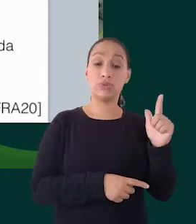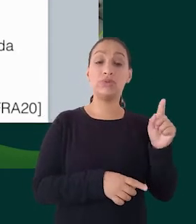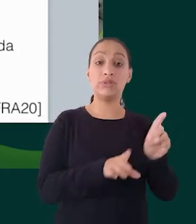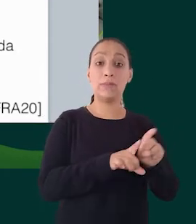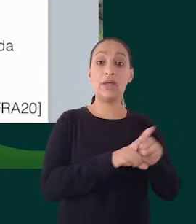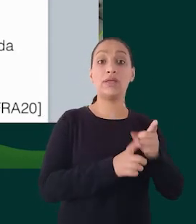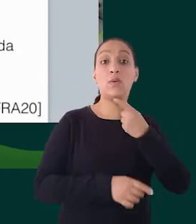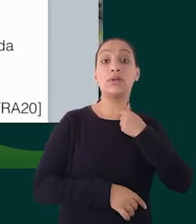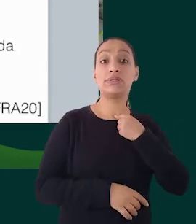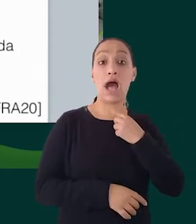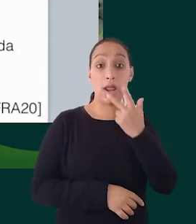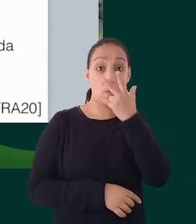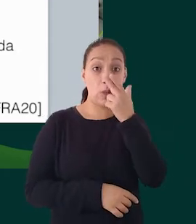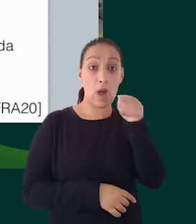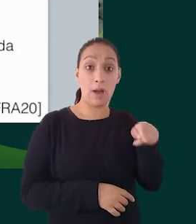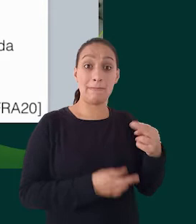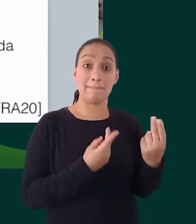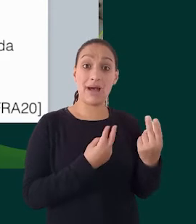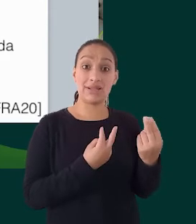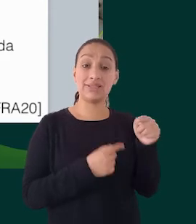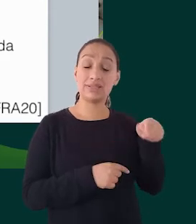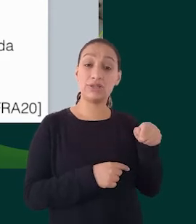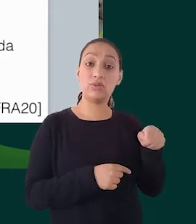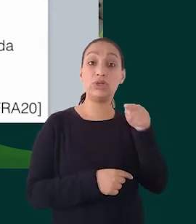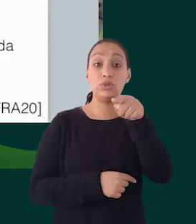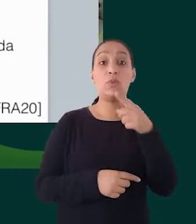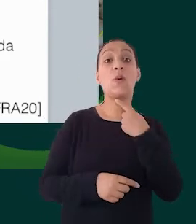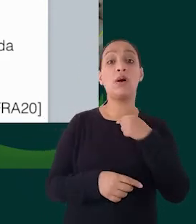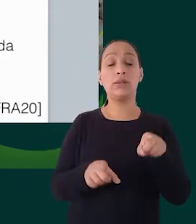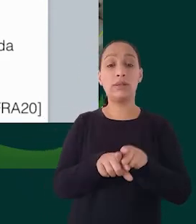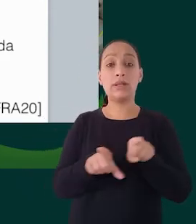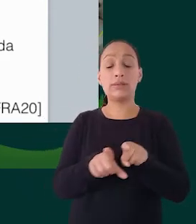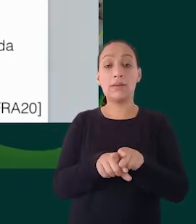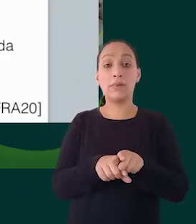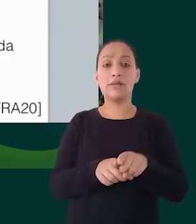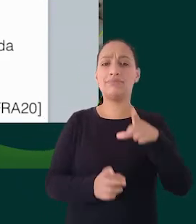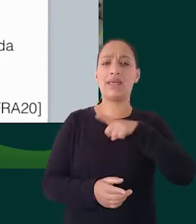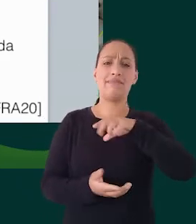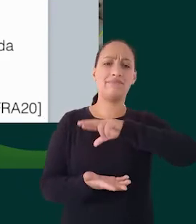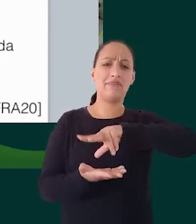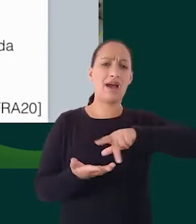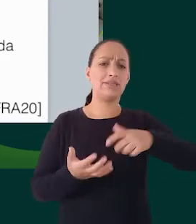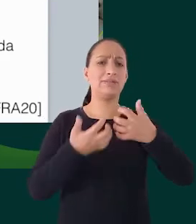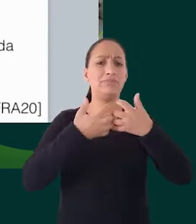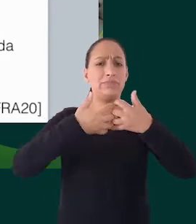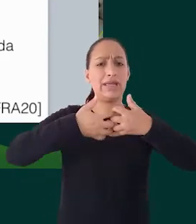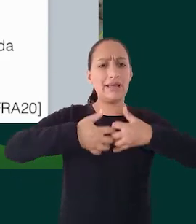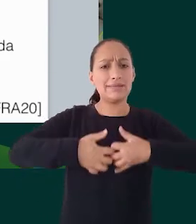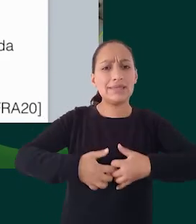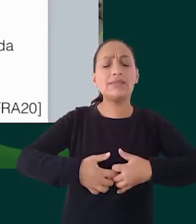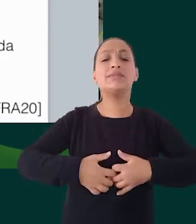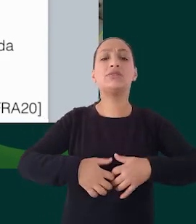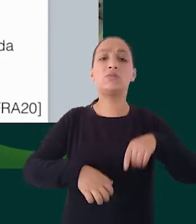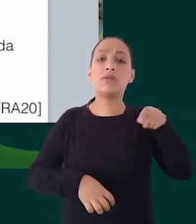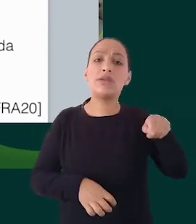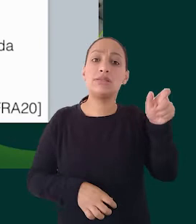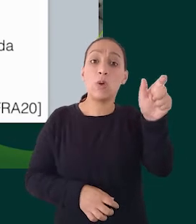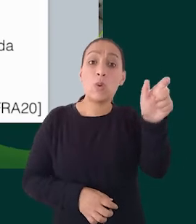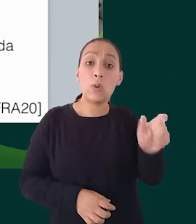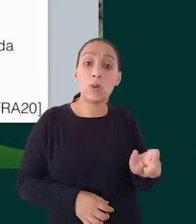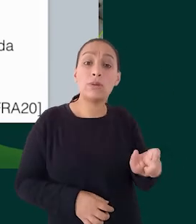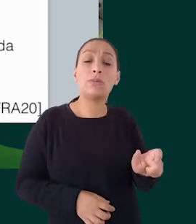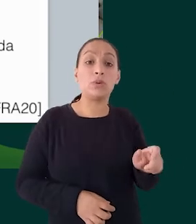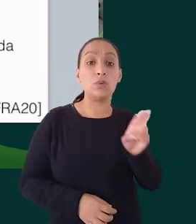também gostaram daquele tipo de filme que tu gostas também. Então, tem um monte de mecanismos que esses algoritmos